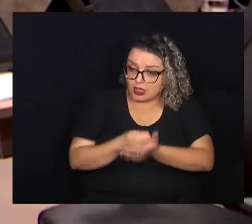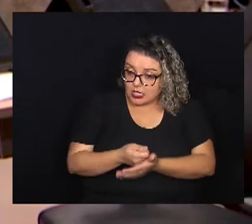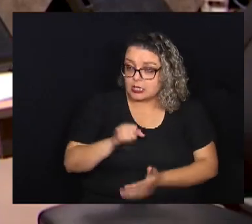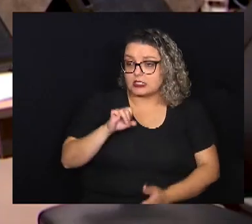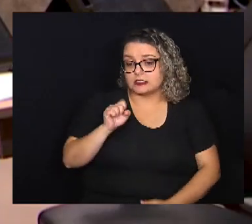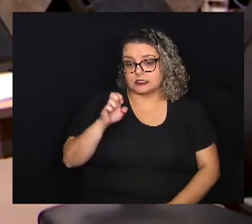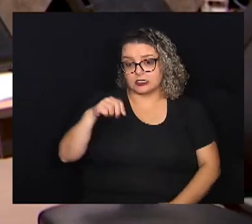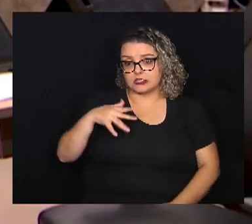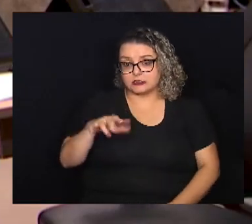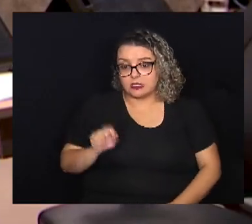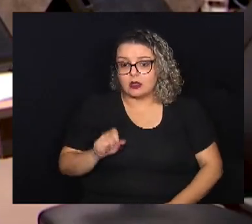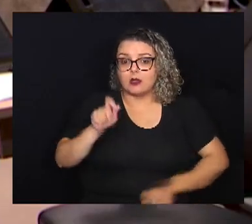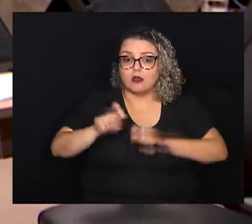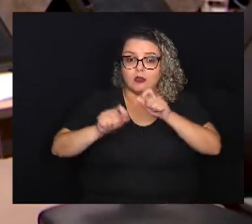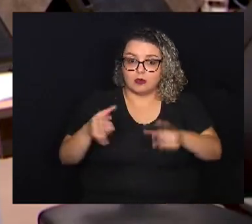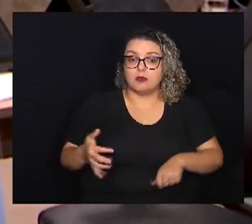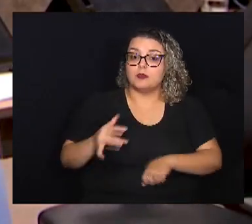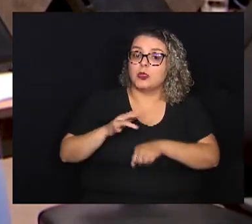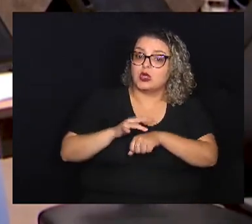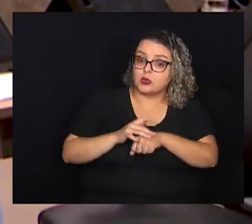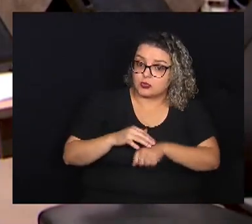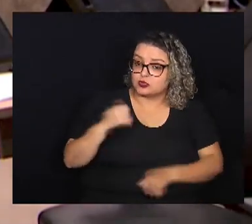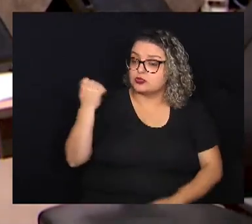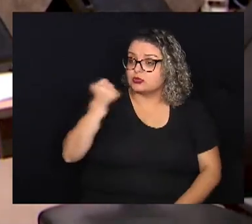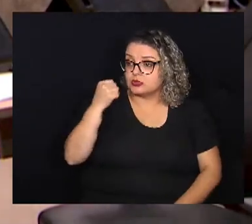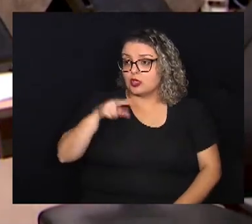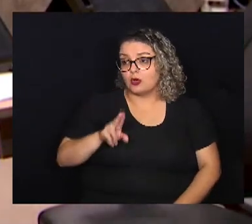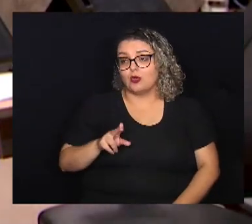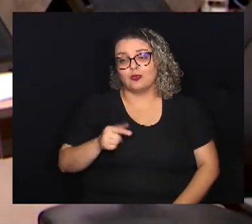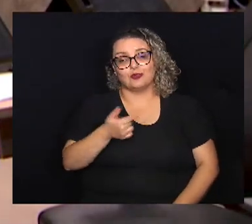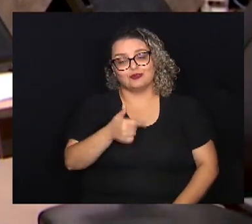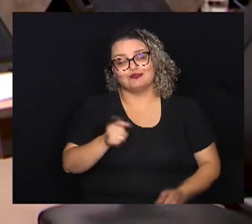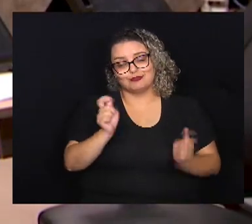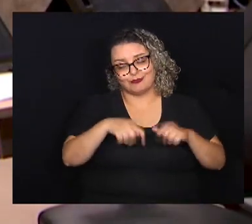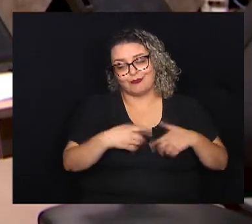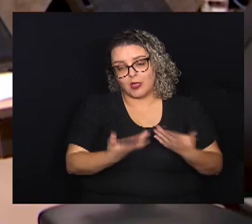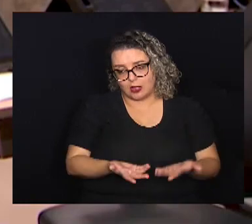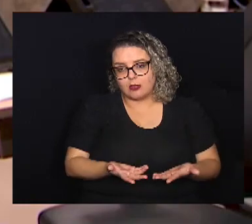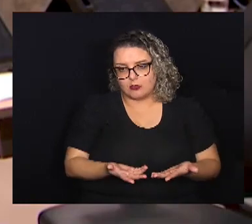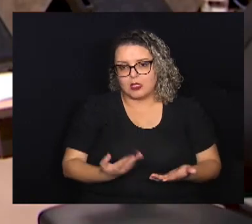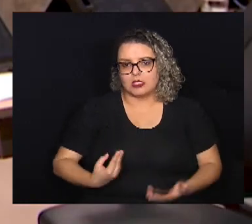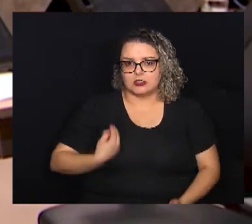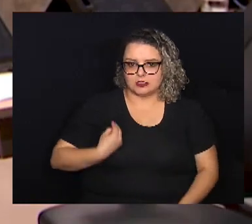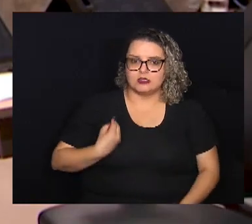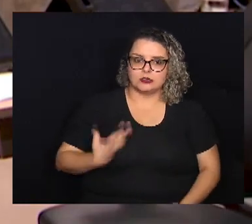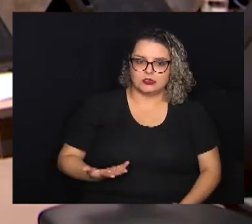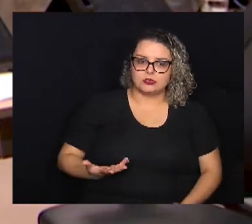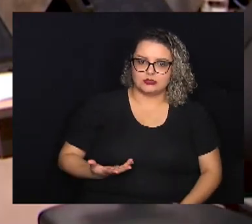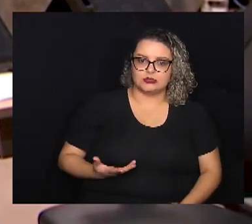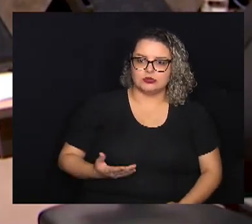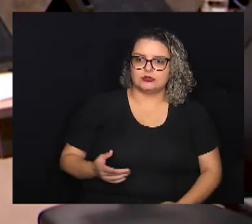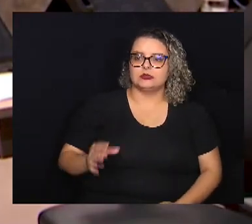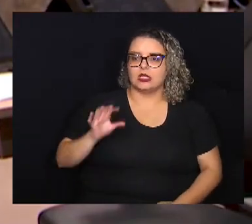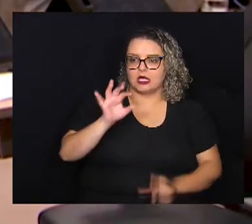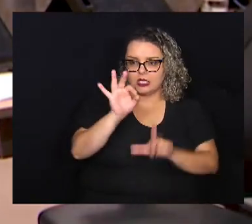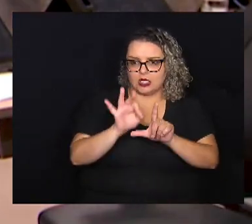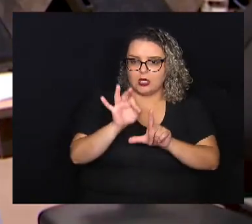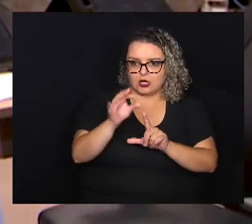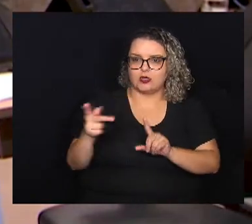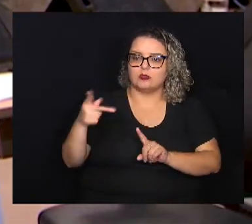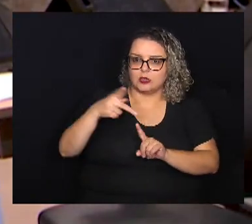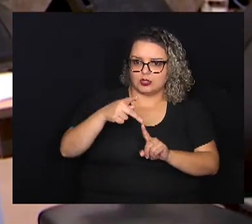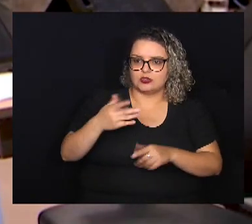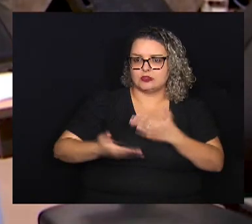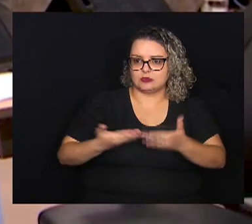para as pessoas que estão com doenças graves ou incapacitantes da cota da previdência aqui para servidores públicos